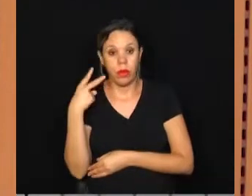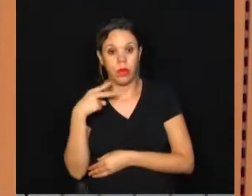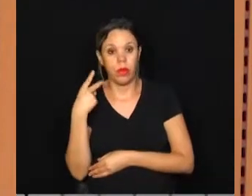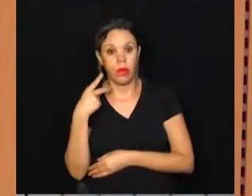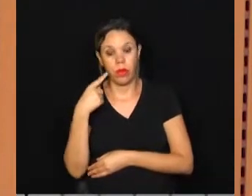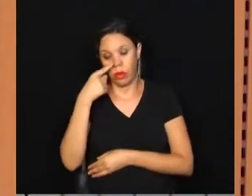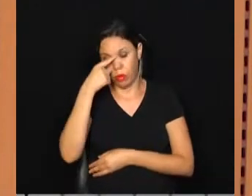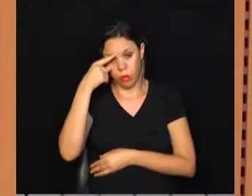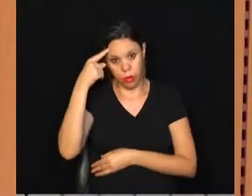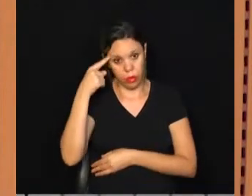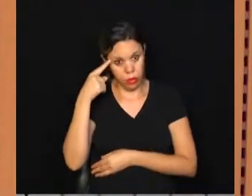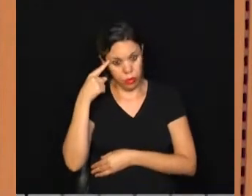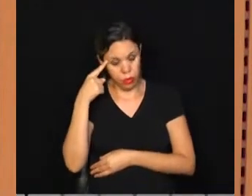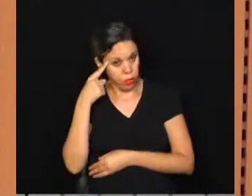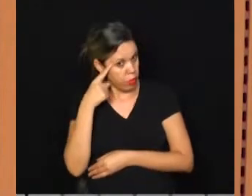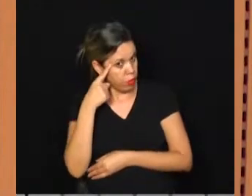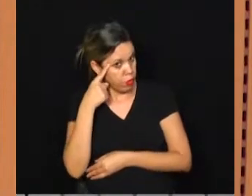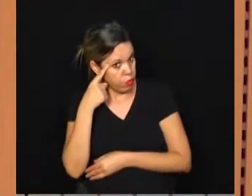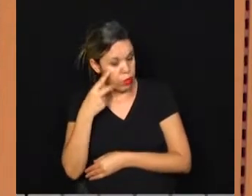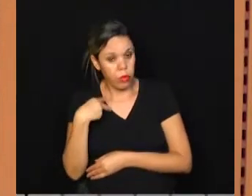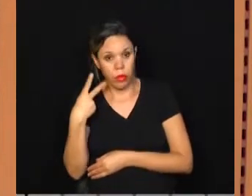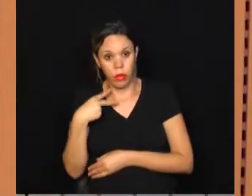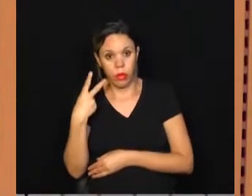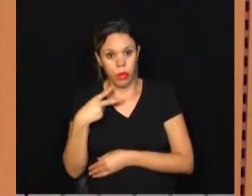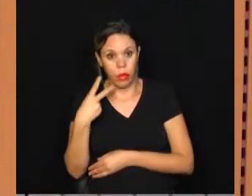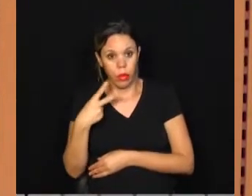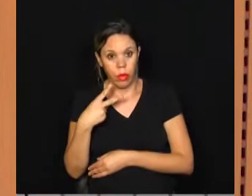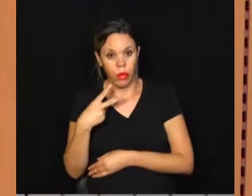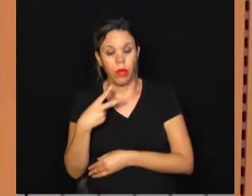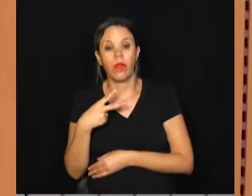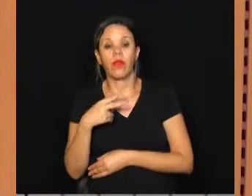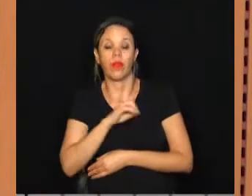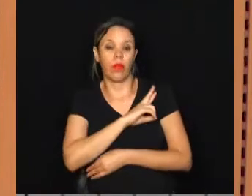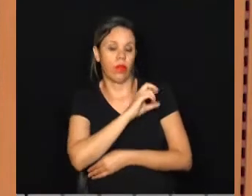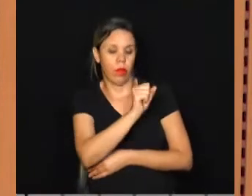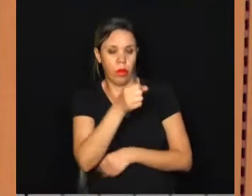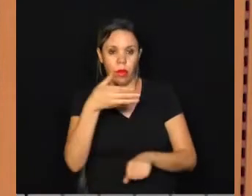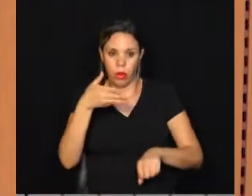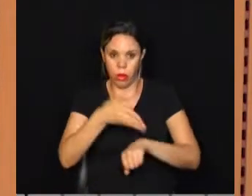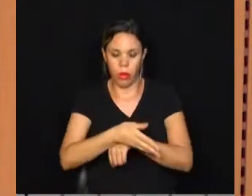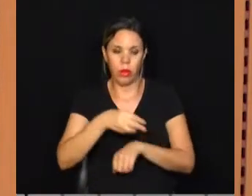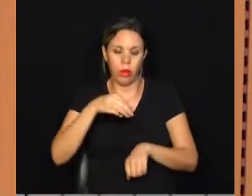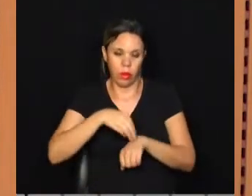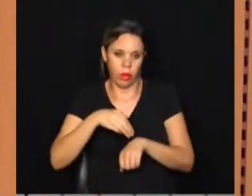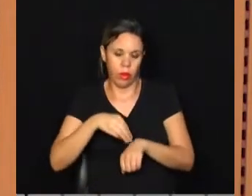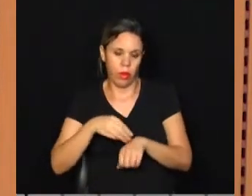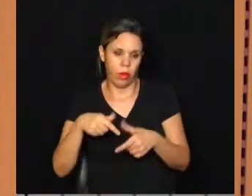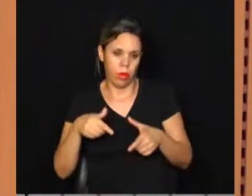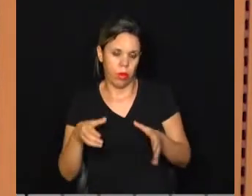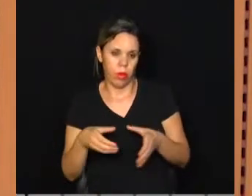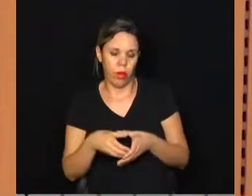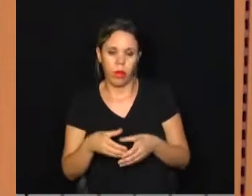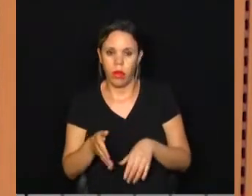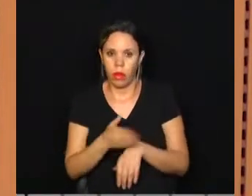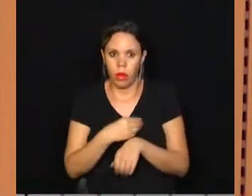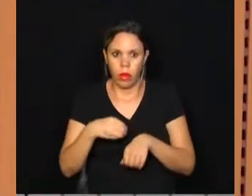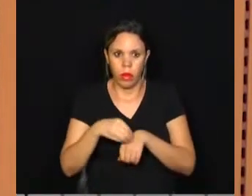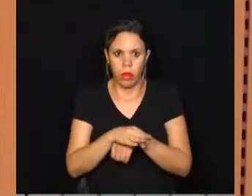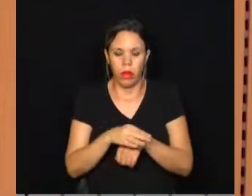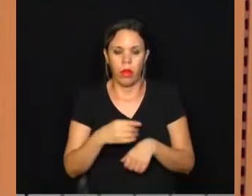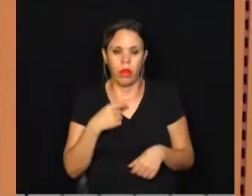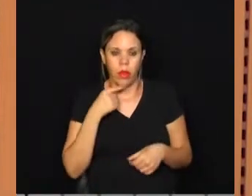vereadora Paola Miguel e o vereador Luiz Rossini, são membros da comissão. Antes que eu passe